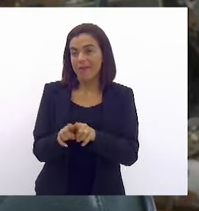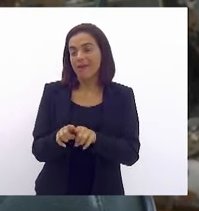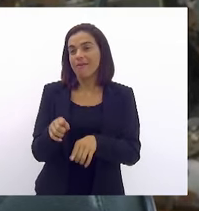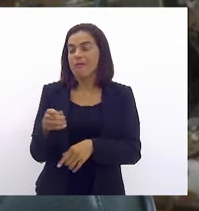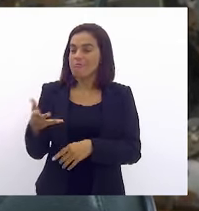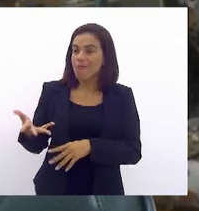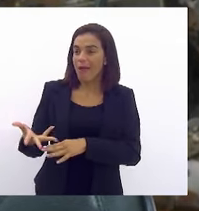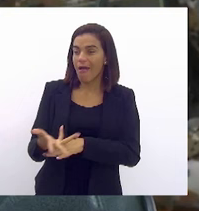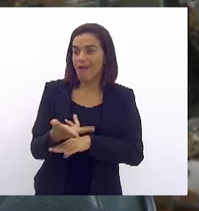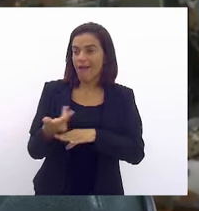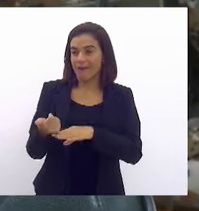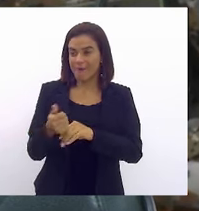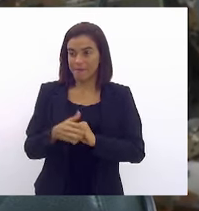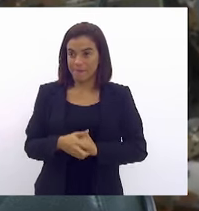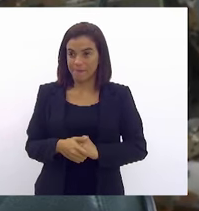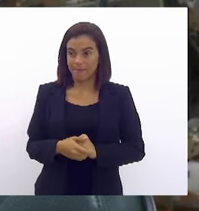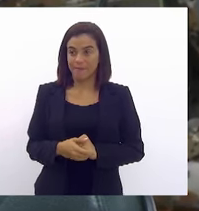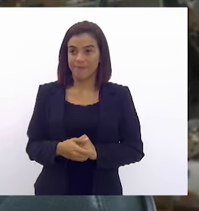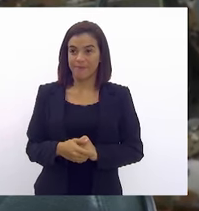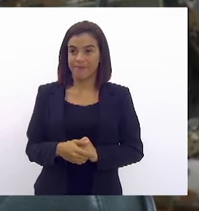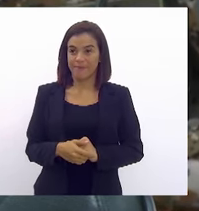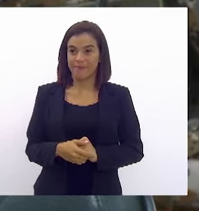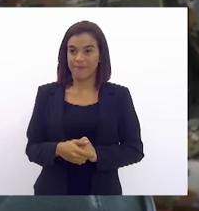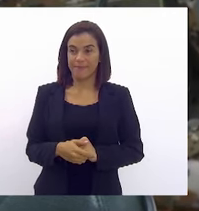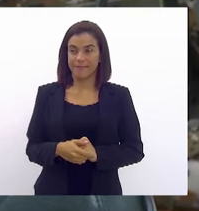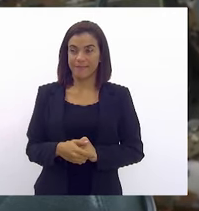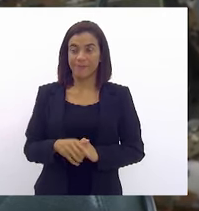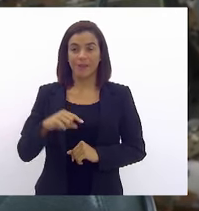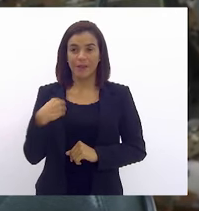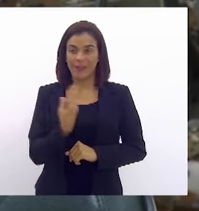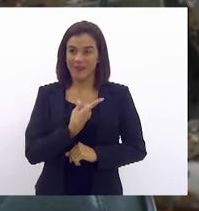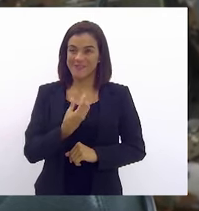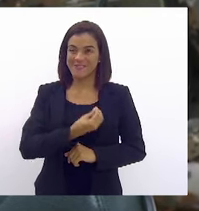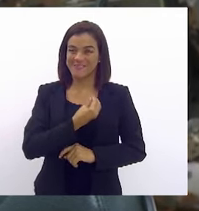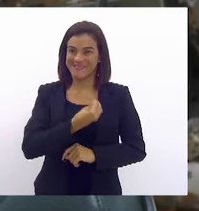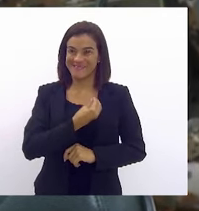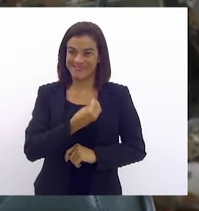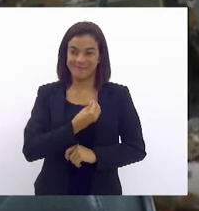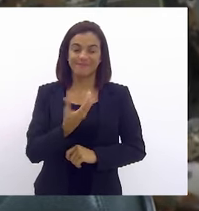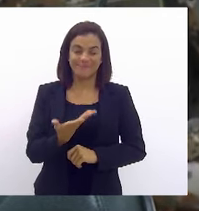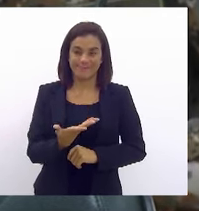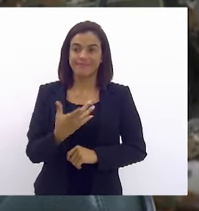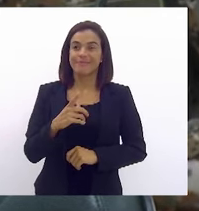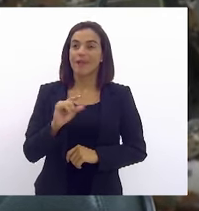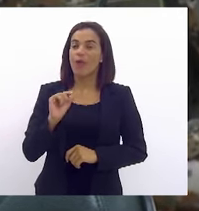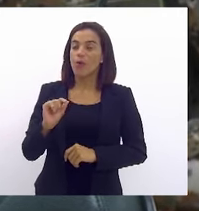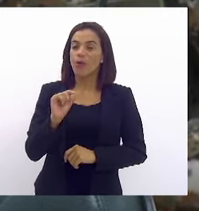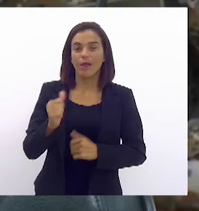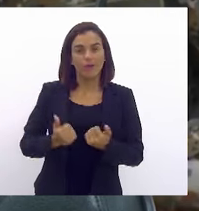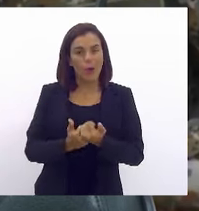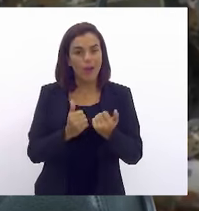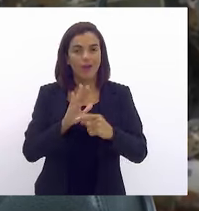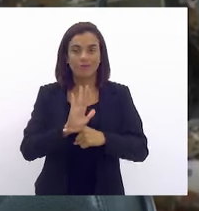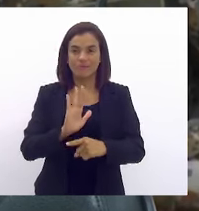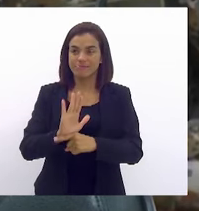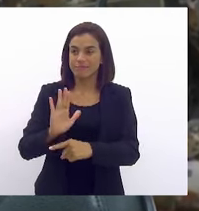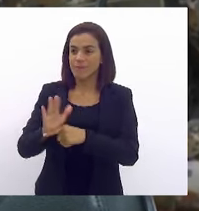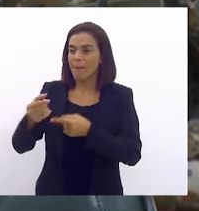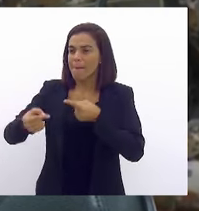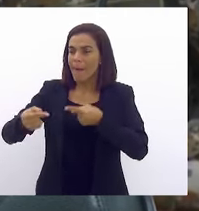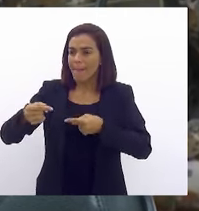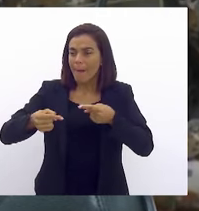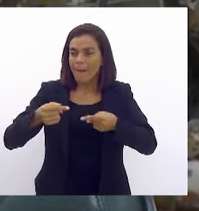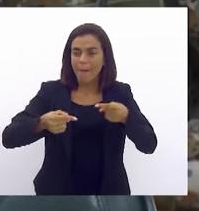qualidade. E a nossa participação aqui, basicamente, é justamente poder estar colaborando com o diálogo, né,